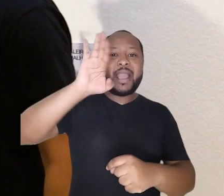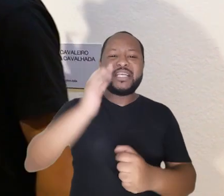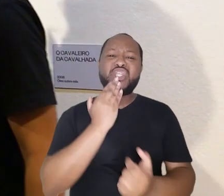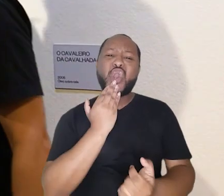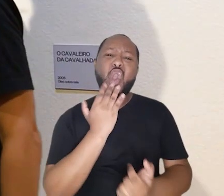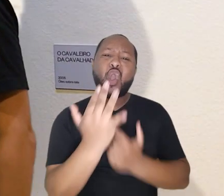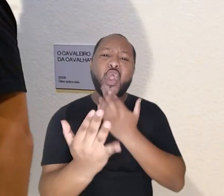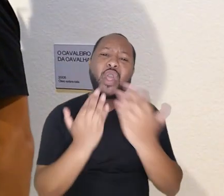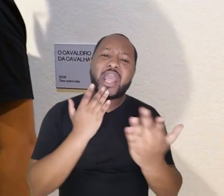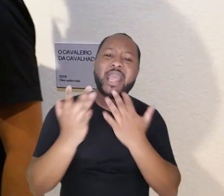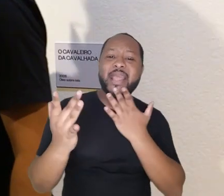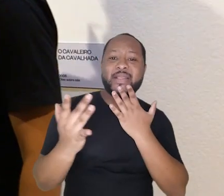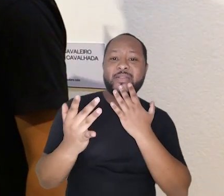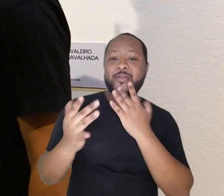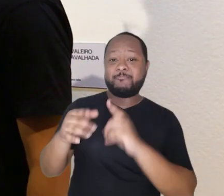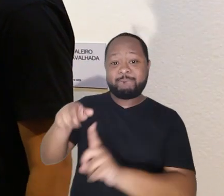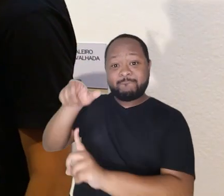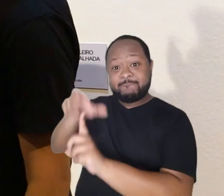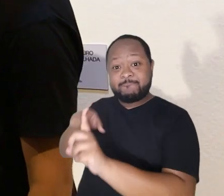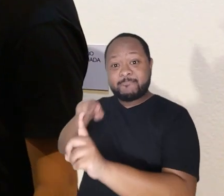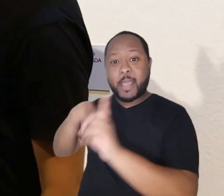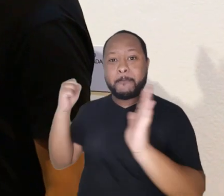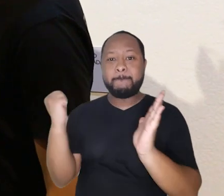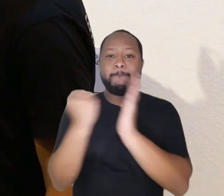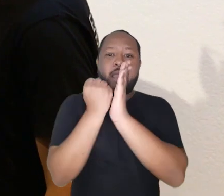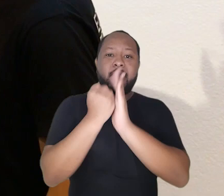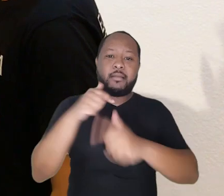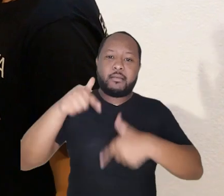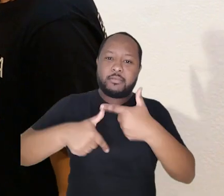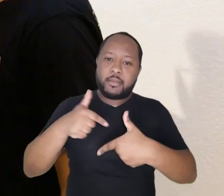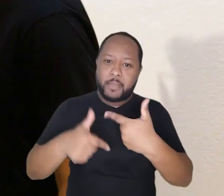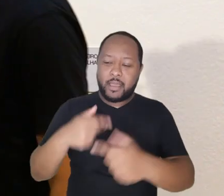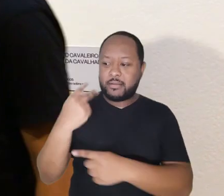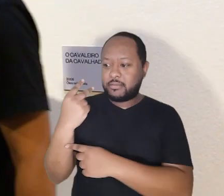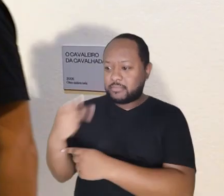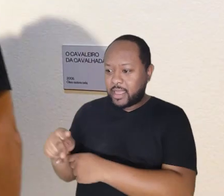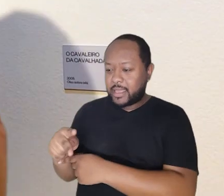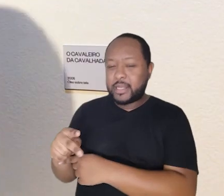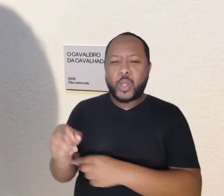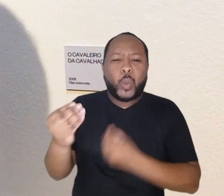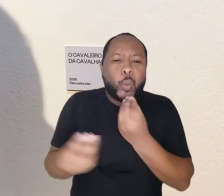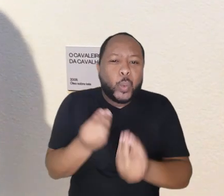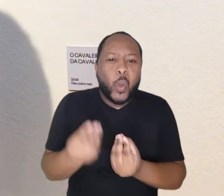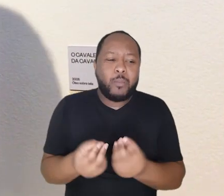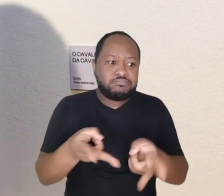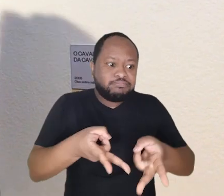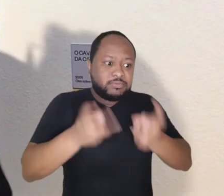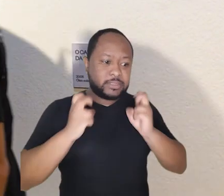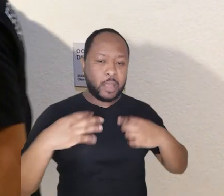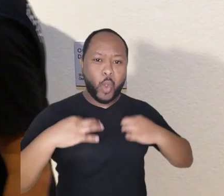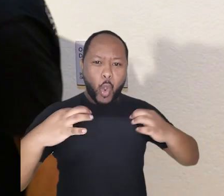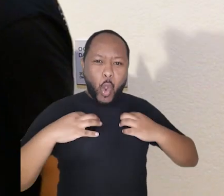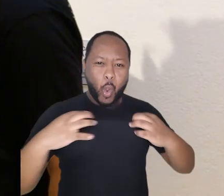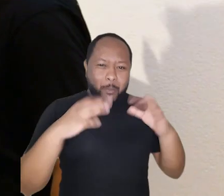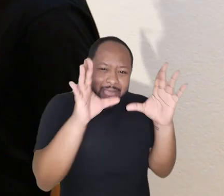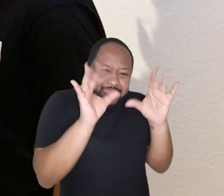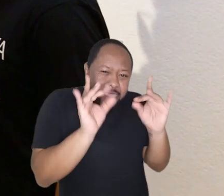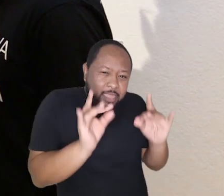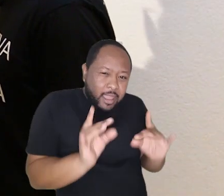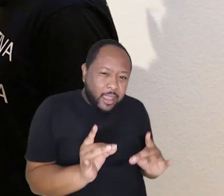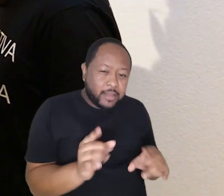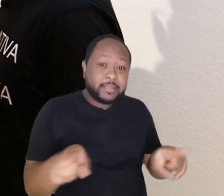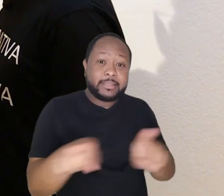faz questão de deixar marcado no seu trabalho. Não só nos detalhes das vestimentas das personagens, como no próprio